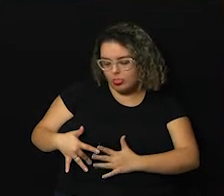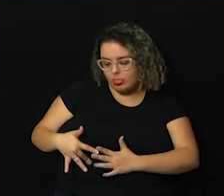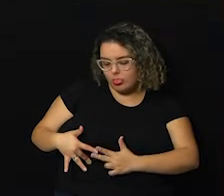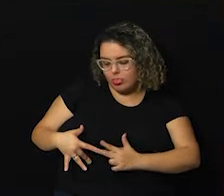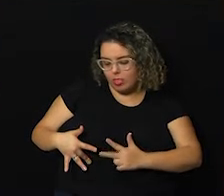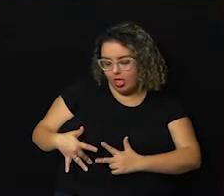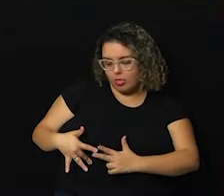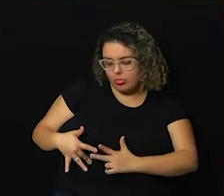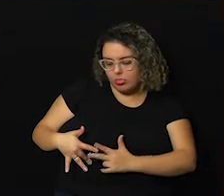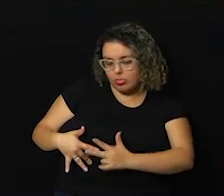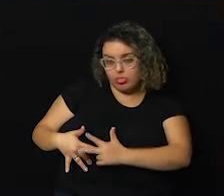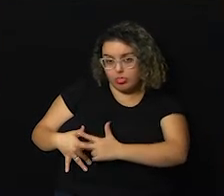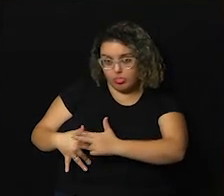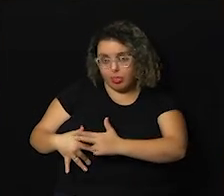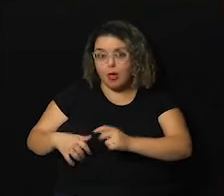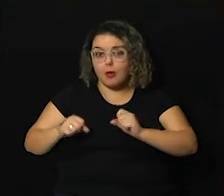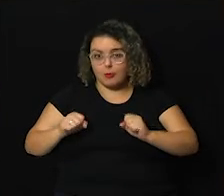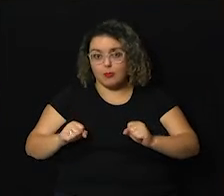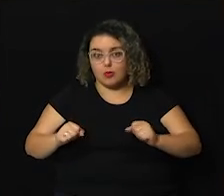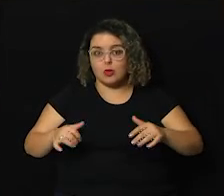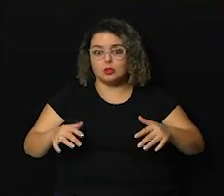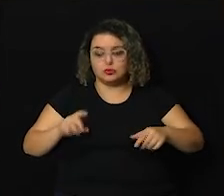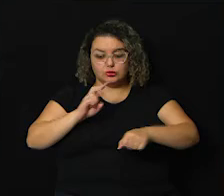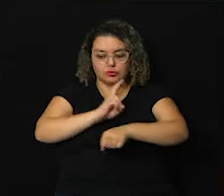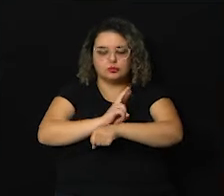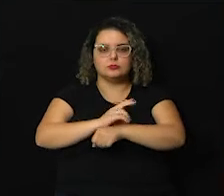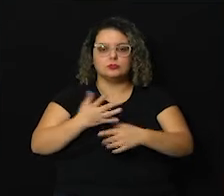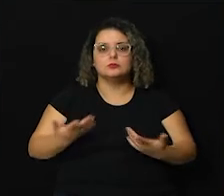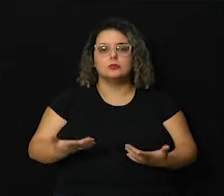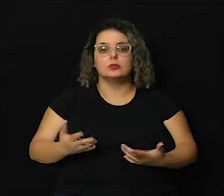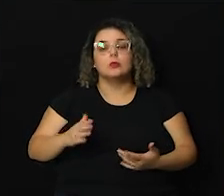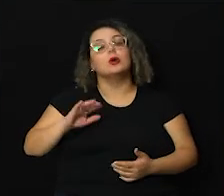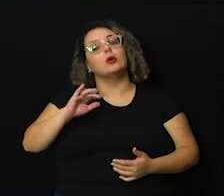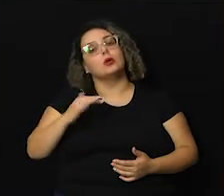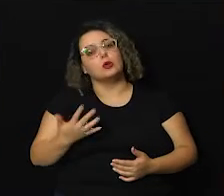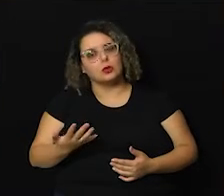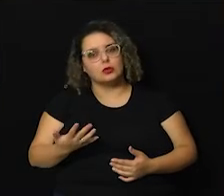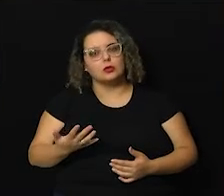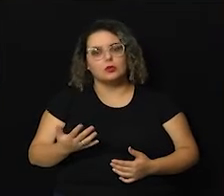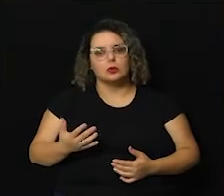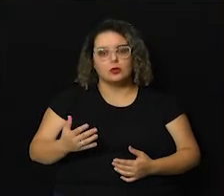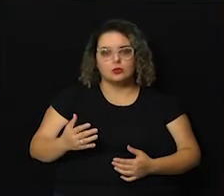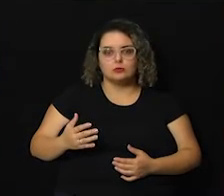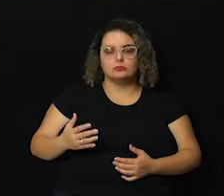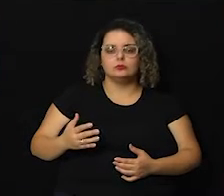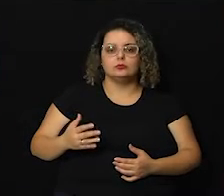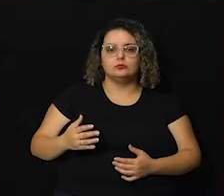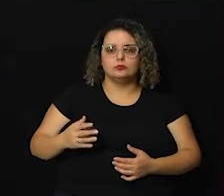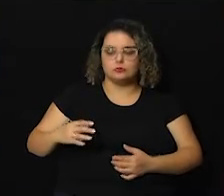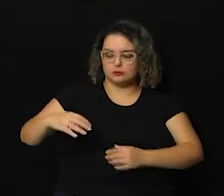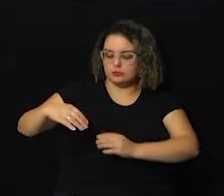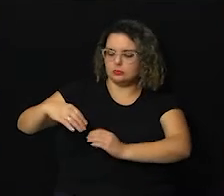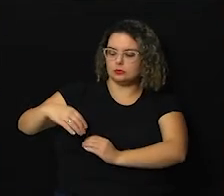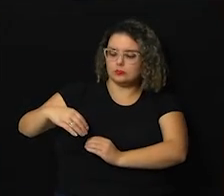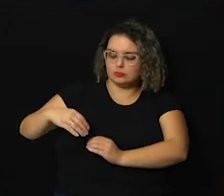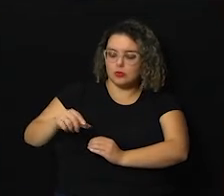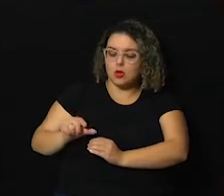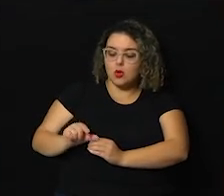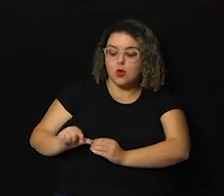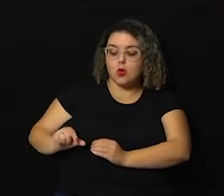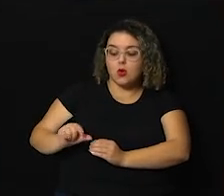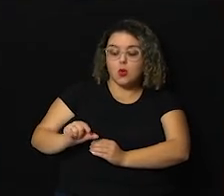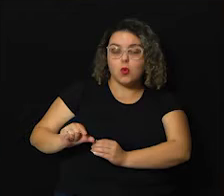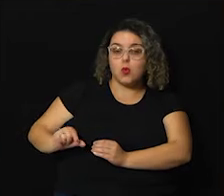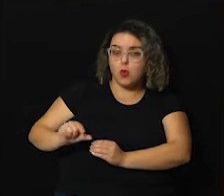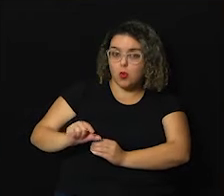ser preservado. Tá? Agora, quando acontece um tumor que, como eu falei, compromete a via coletora, ou está